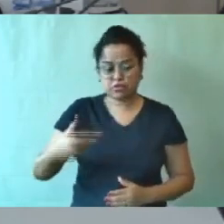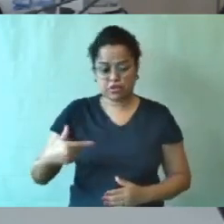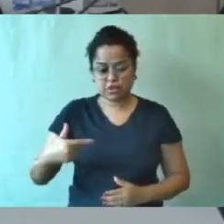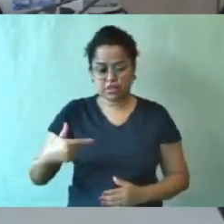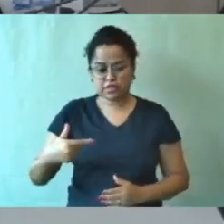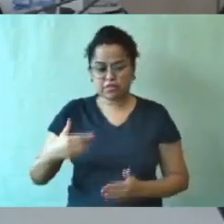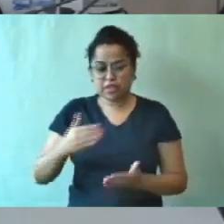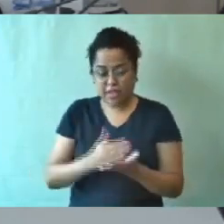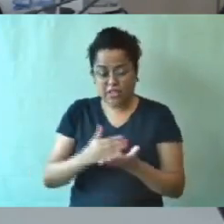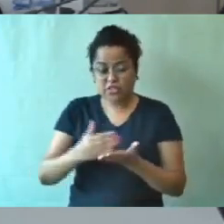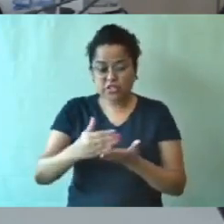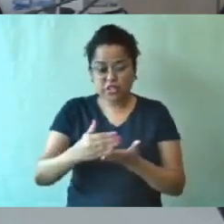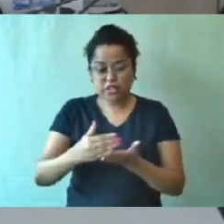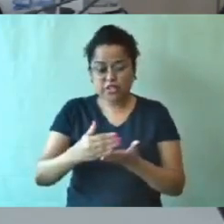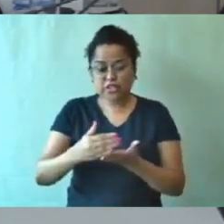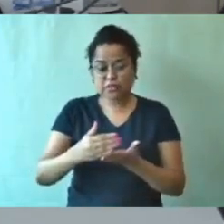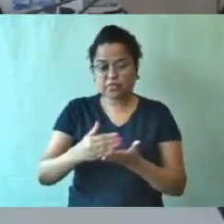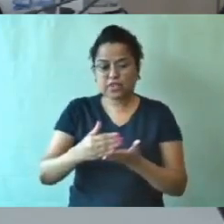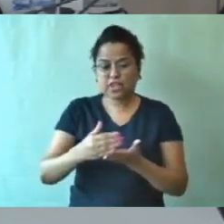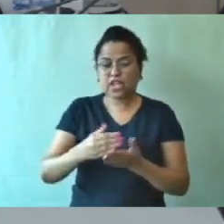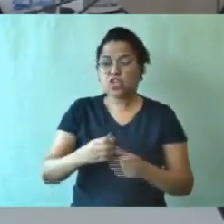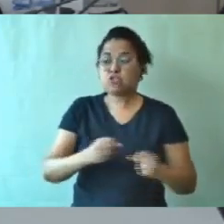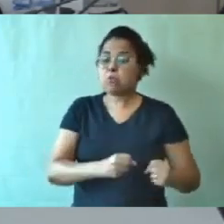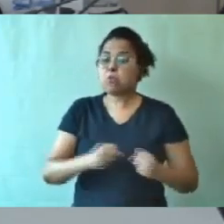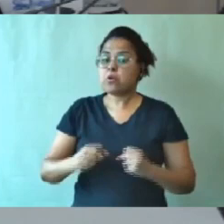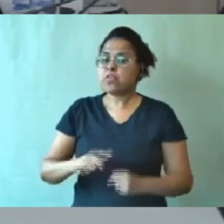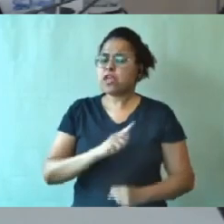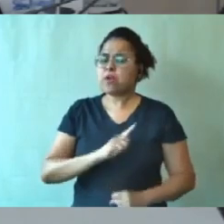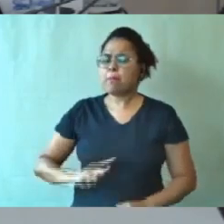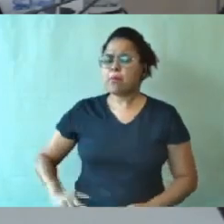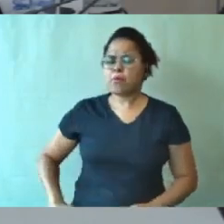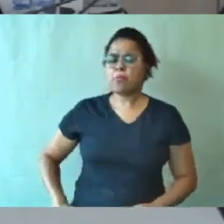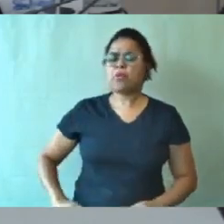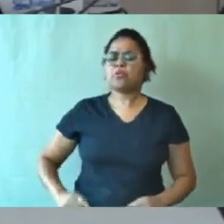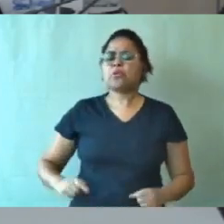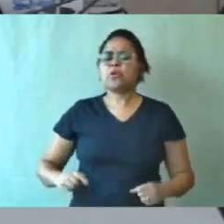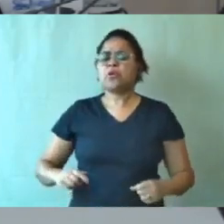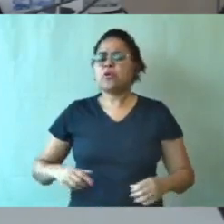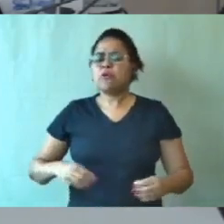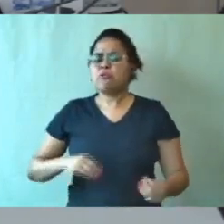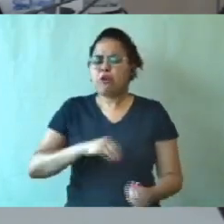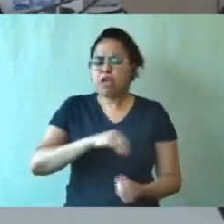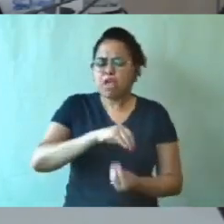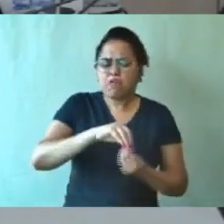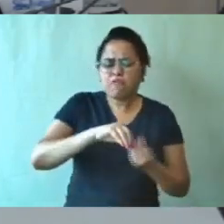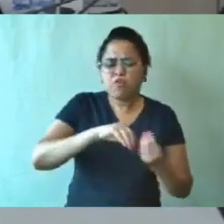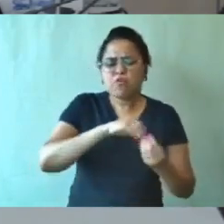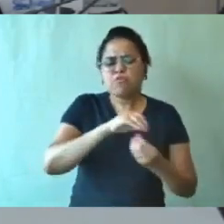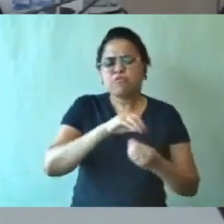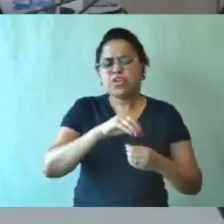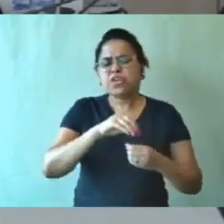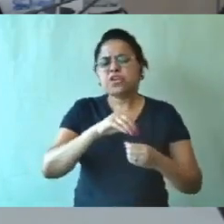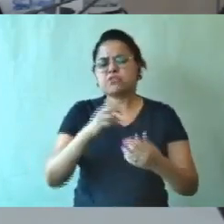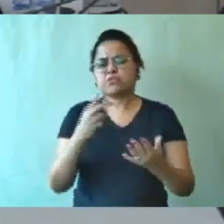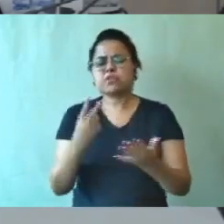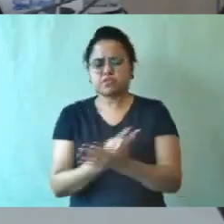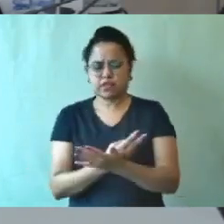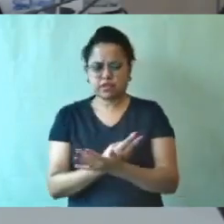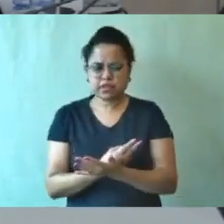o poder público foi envolvido na situação? Em que momento que vocês chegaram lá para